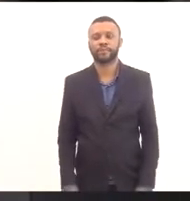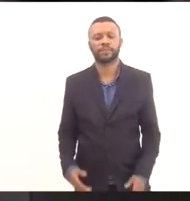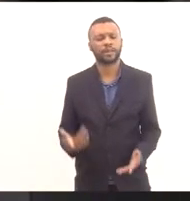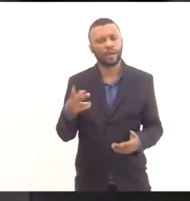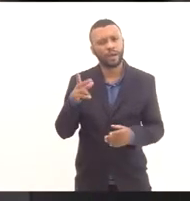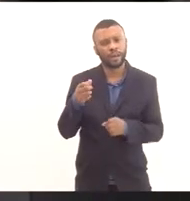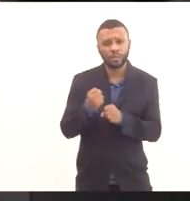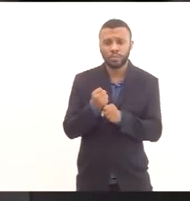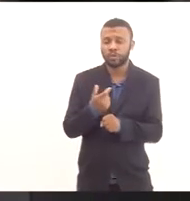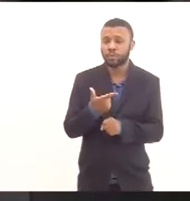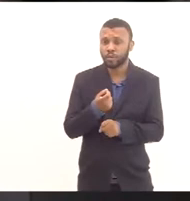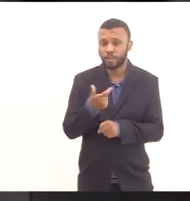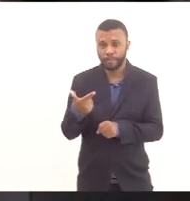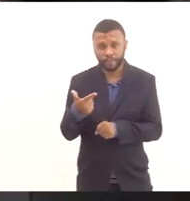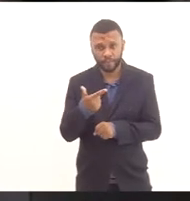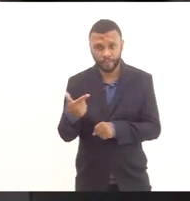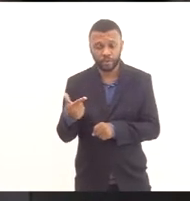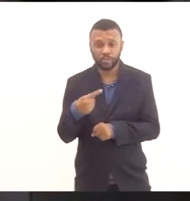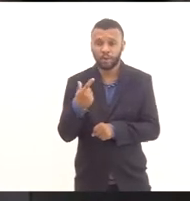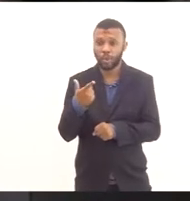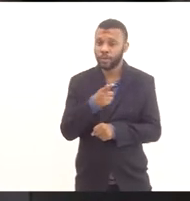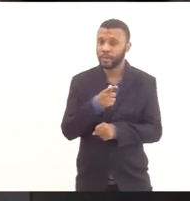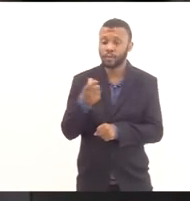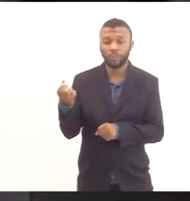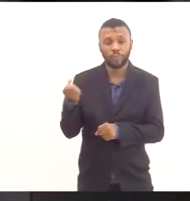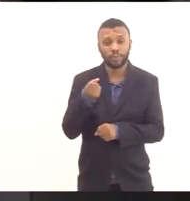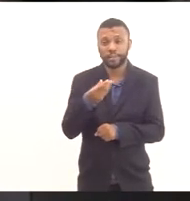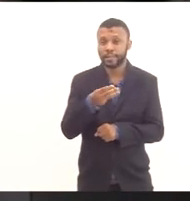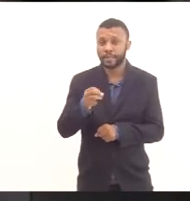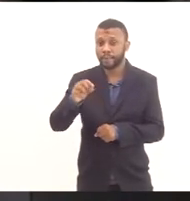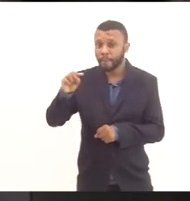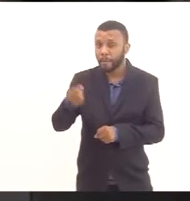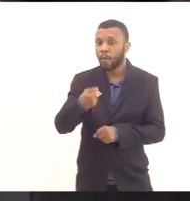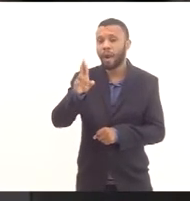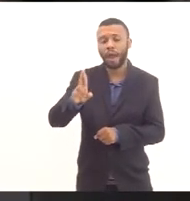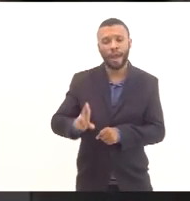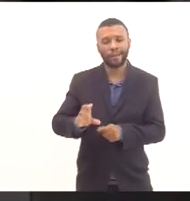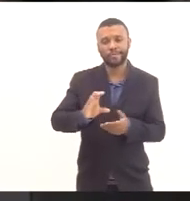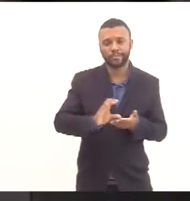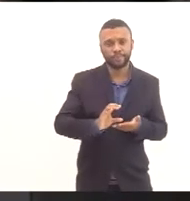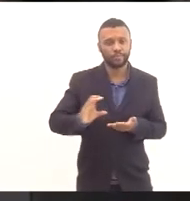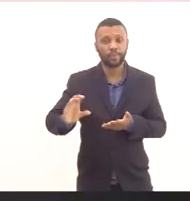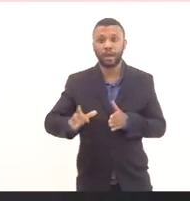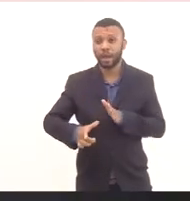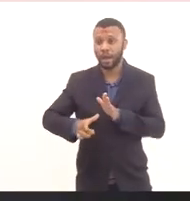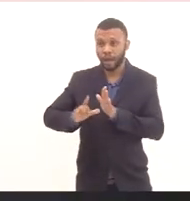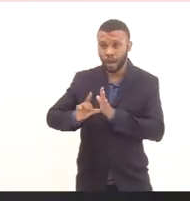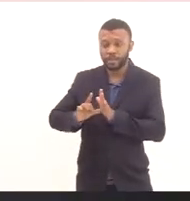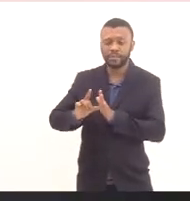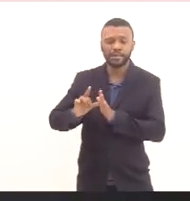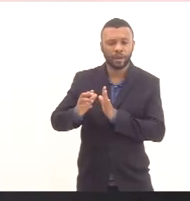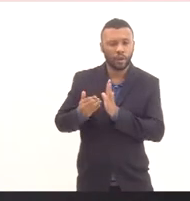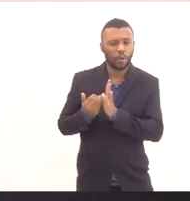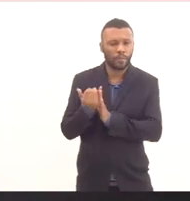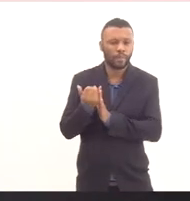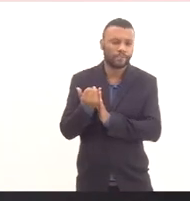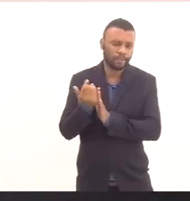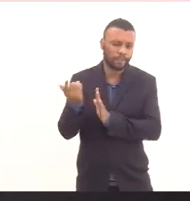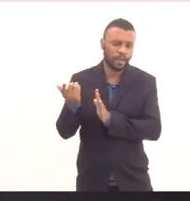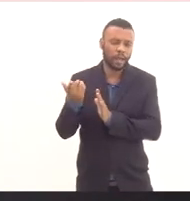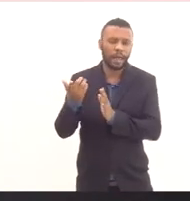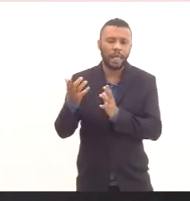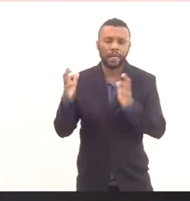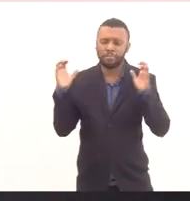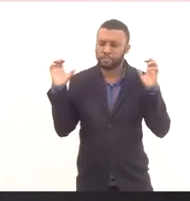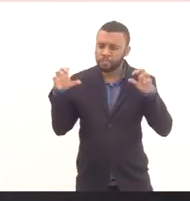22 agora lançamento r$ 601 no fundo que é um orçamento pelo nunca houve antes da gente mais na tragédia e